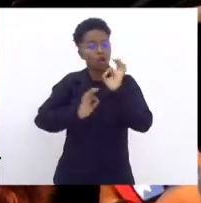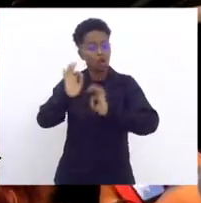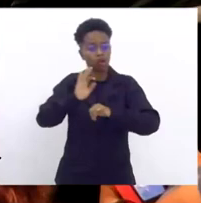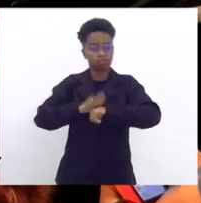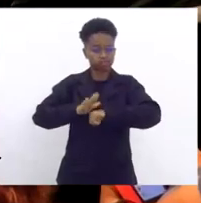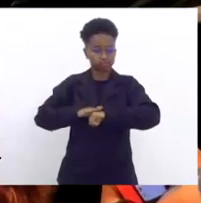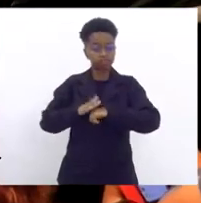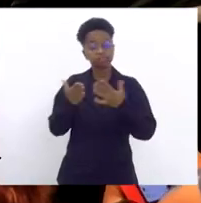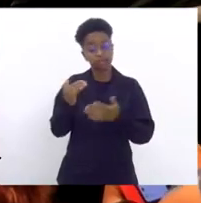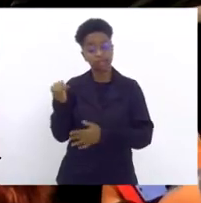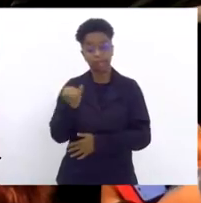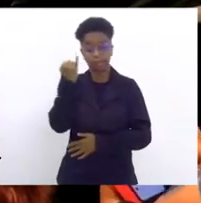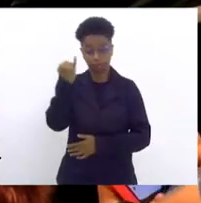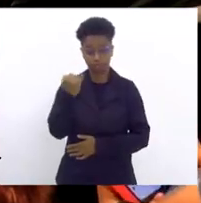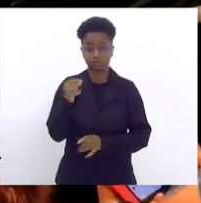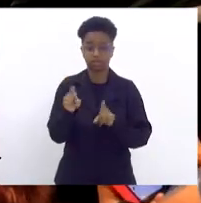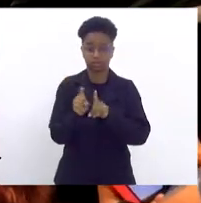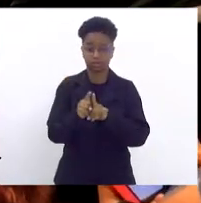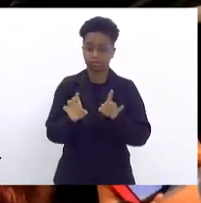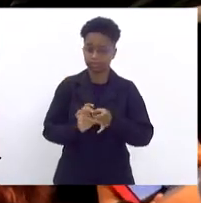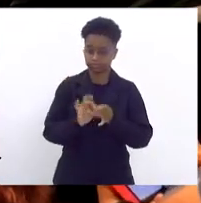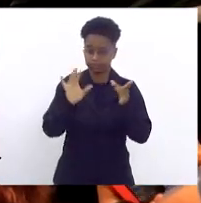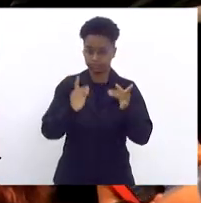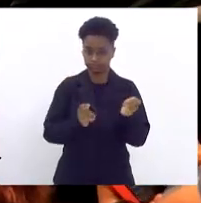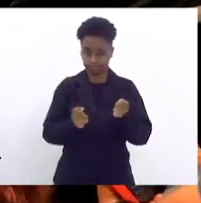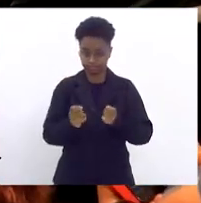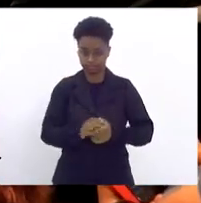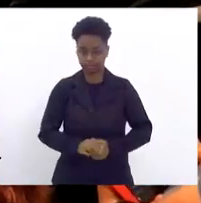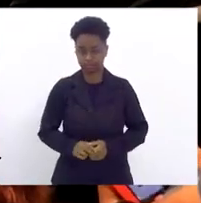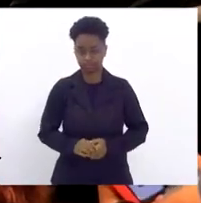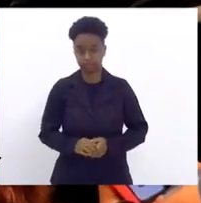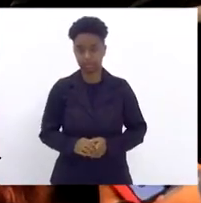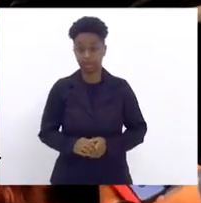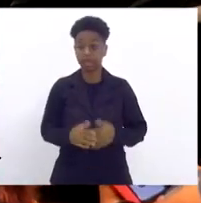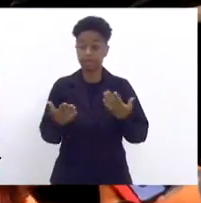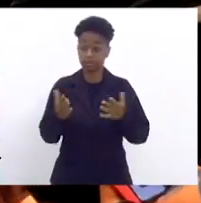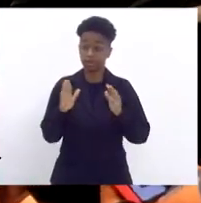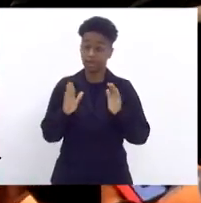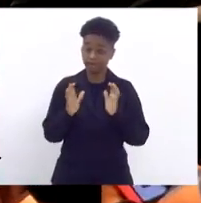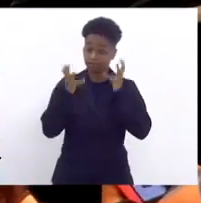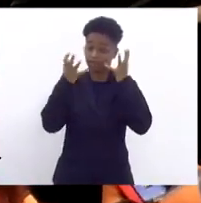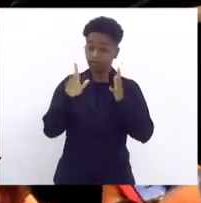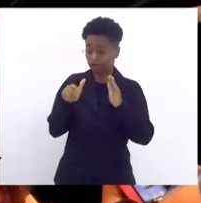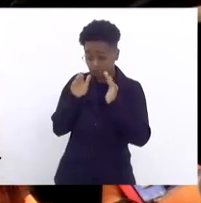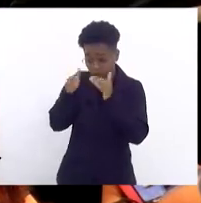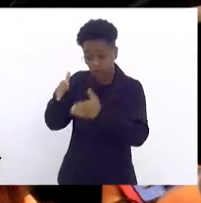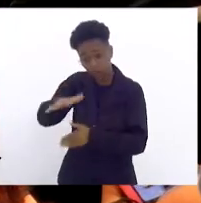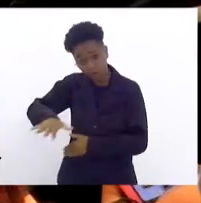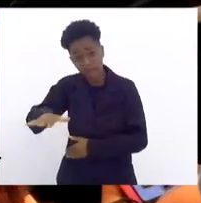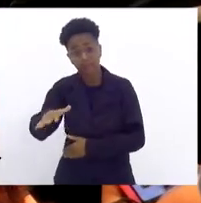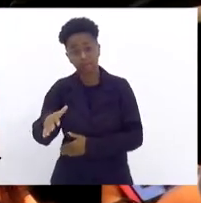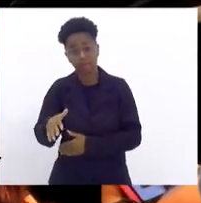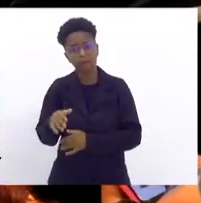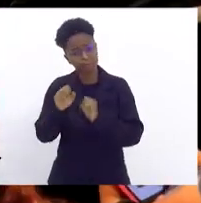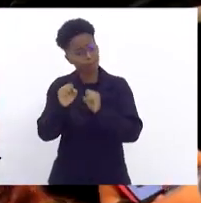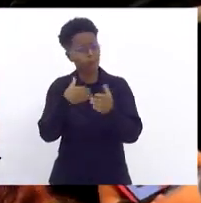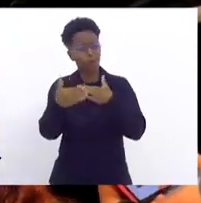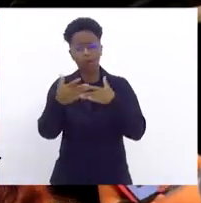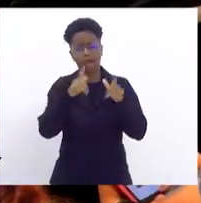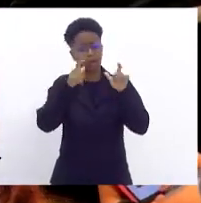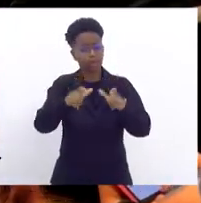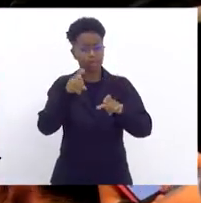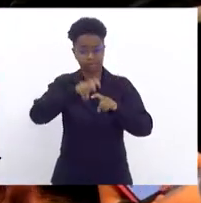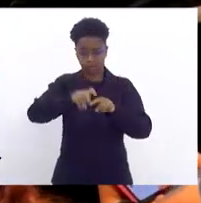é importante também deixar a vontade Tá bom minha irmã Aliás o evento é para ela então ela pode ficar onde ela quiser